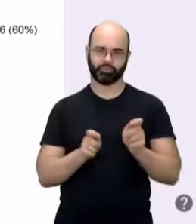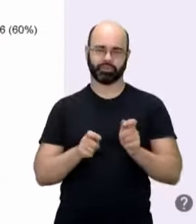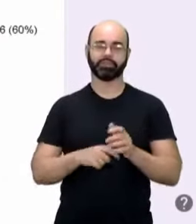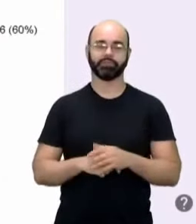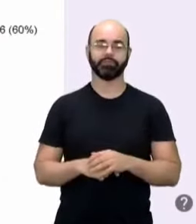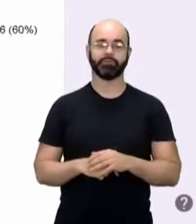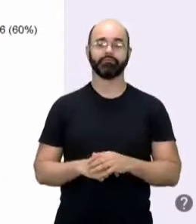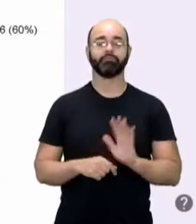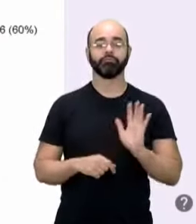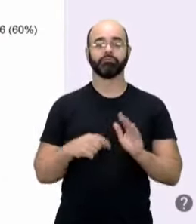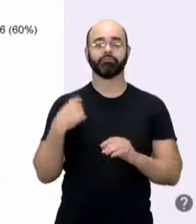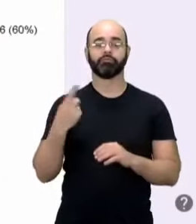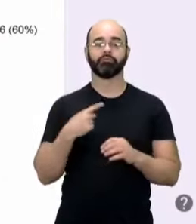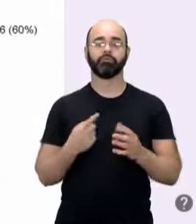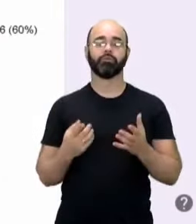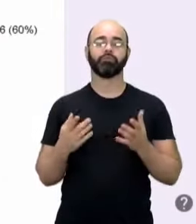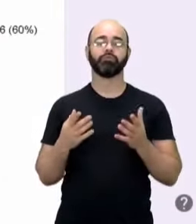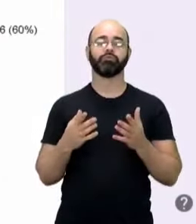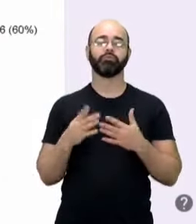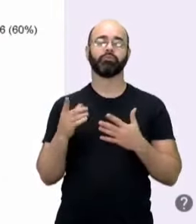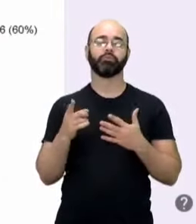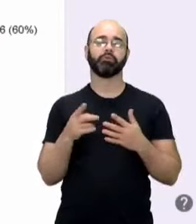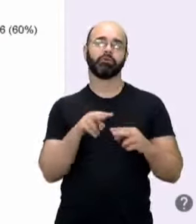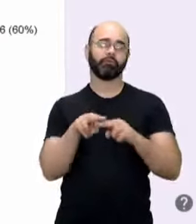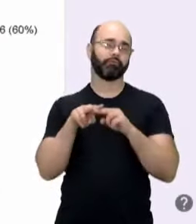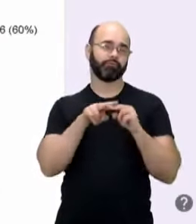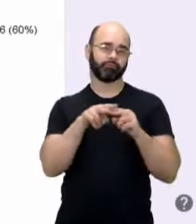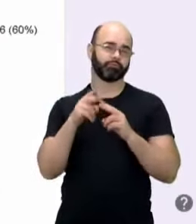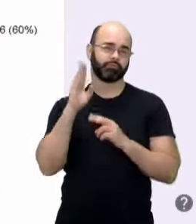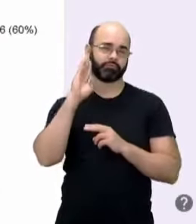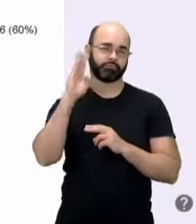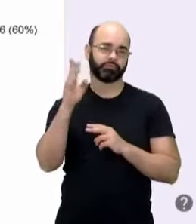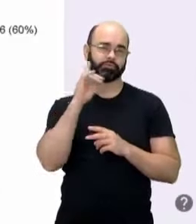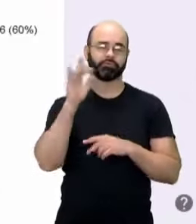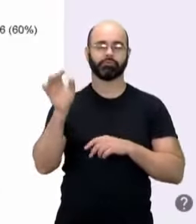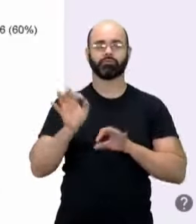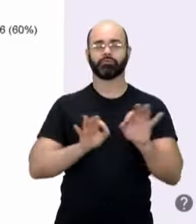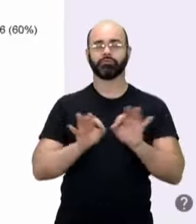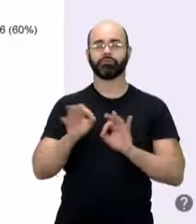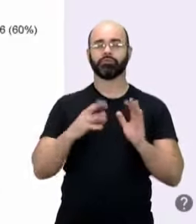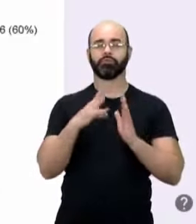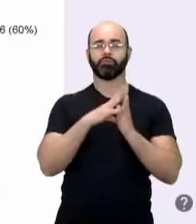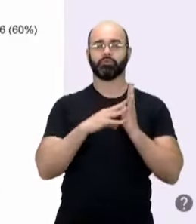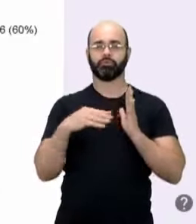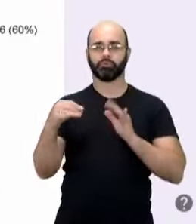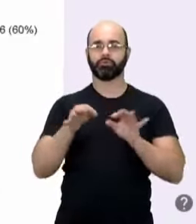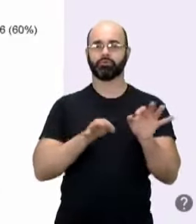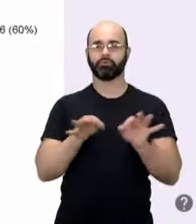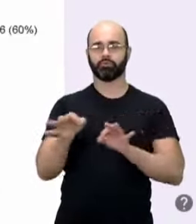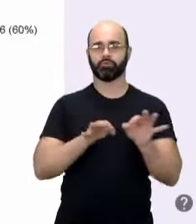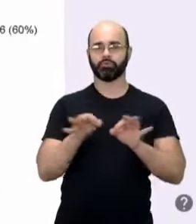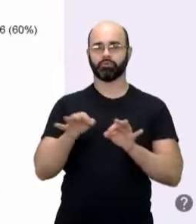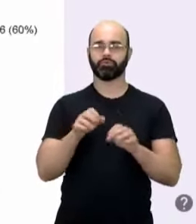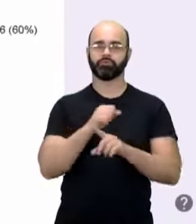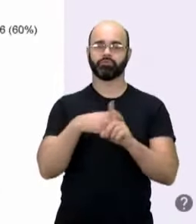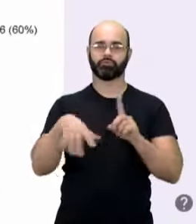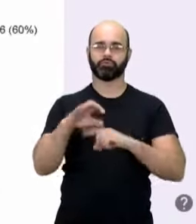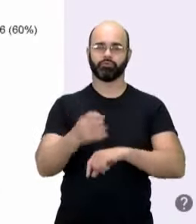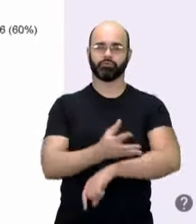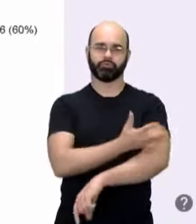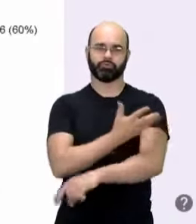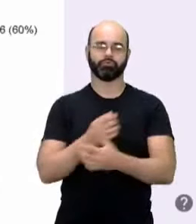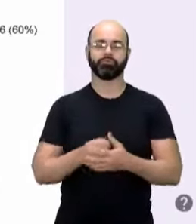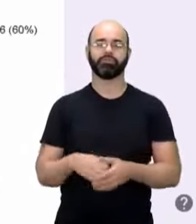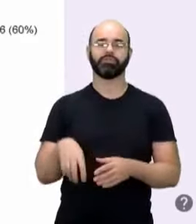a gente fez uma retomada geral sobre o modelo organizativo das competências socioemocionais, contamos sobre essas